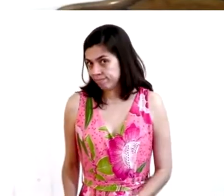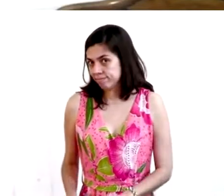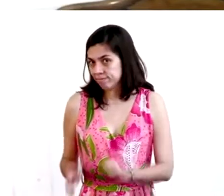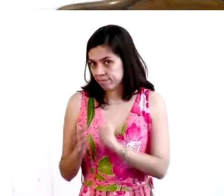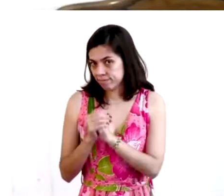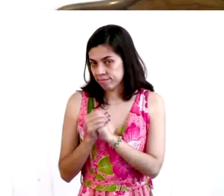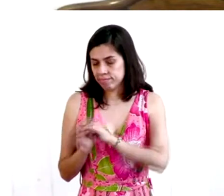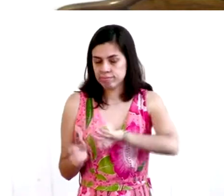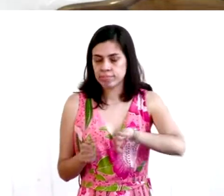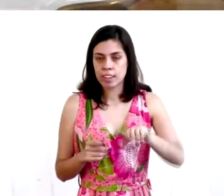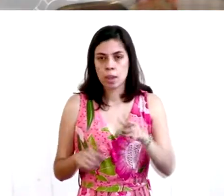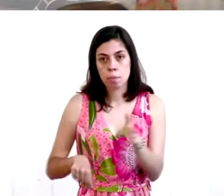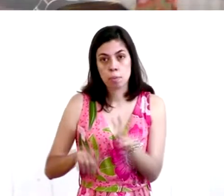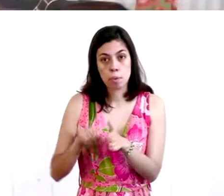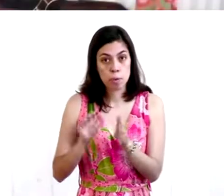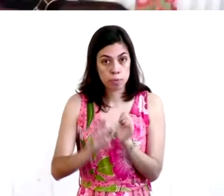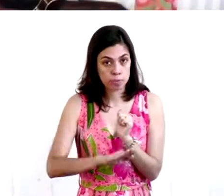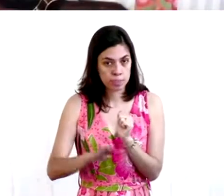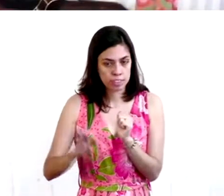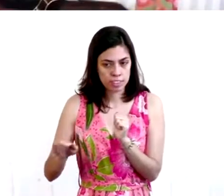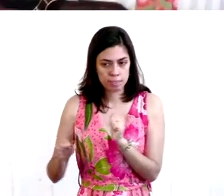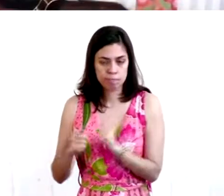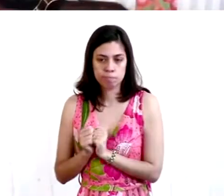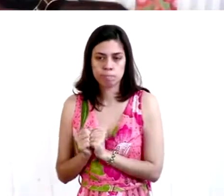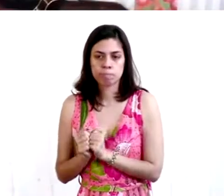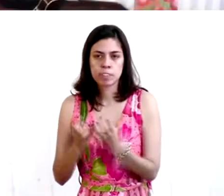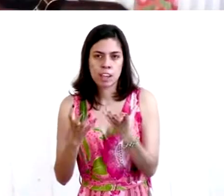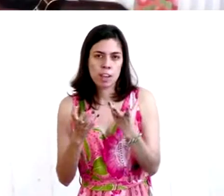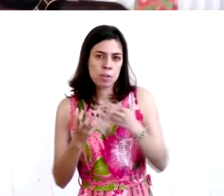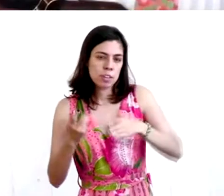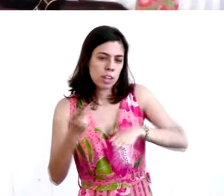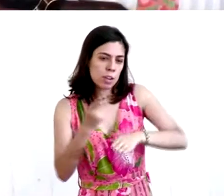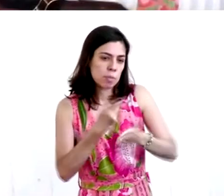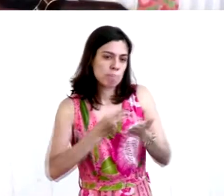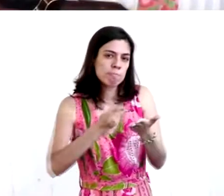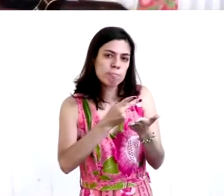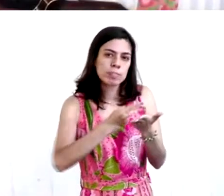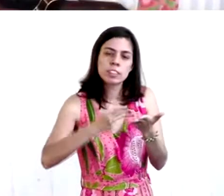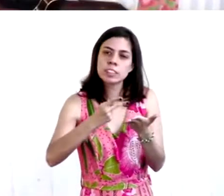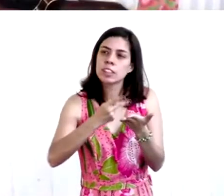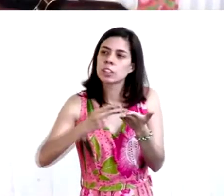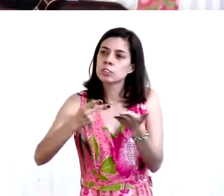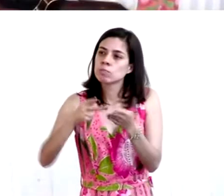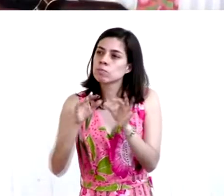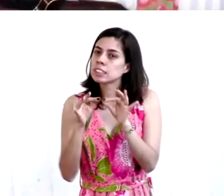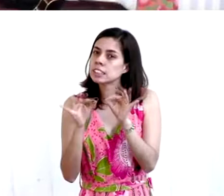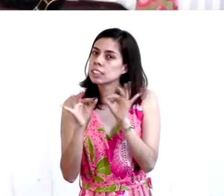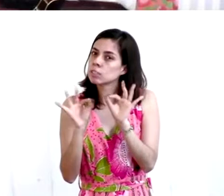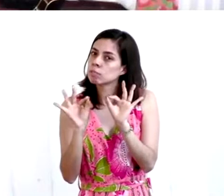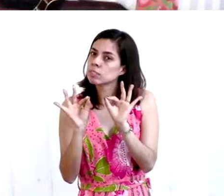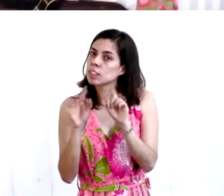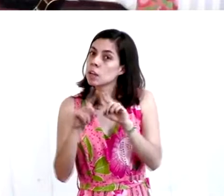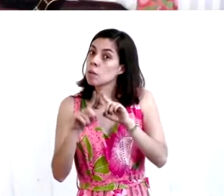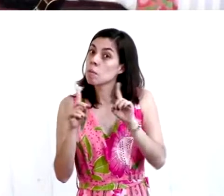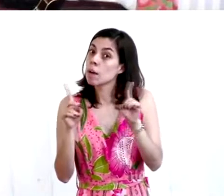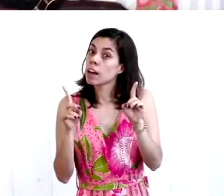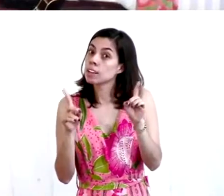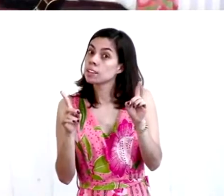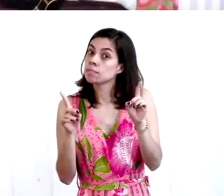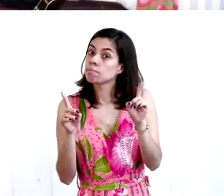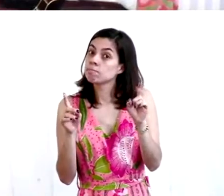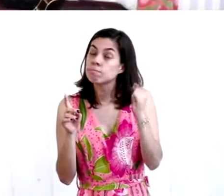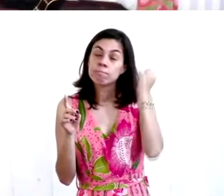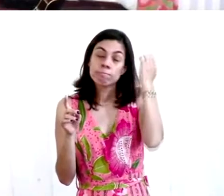manhã, muito simples, mas com grande significado. Duas montanhas, uma